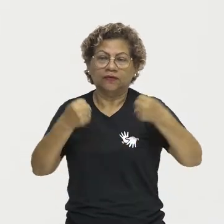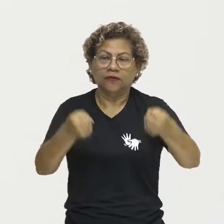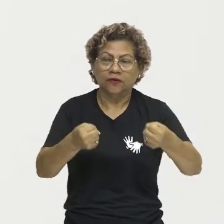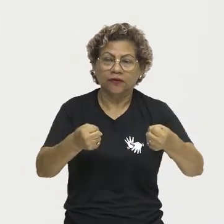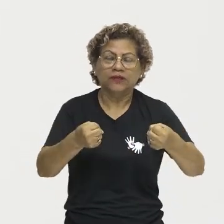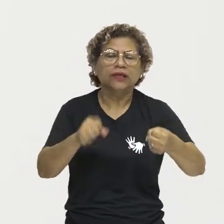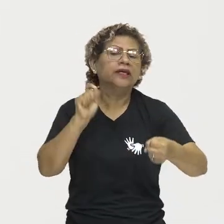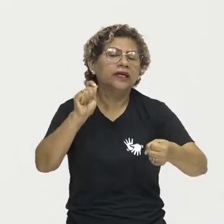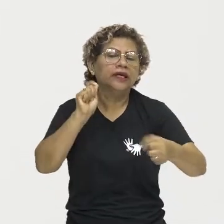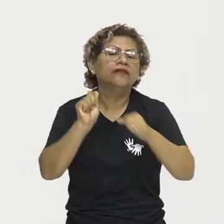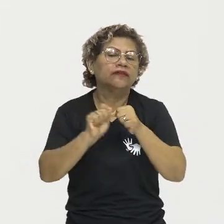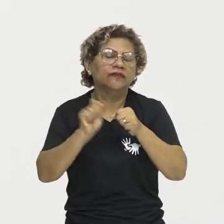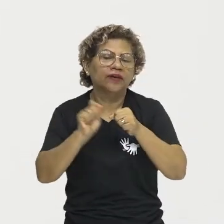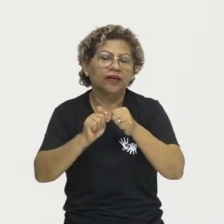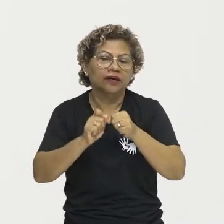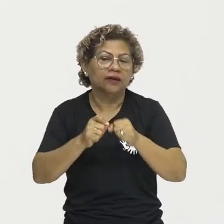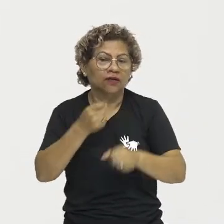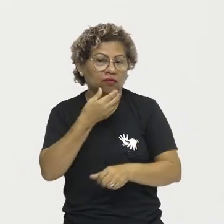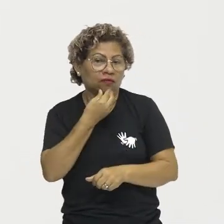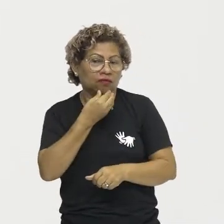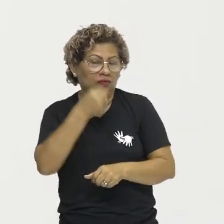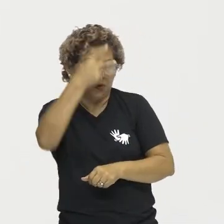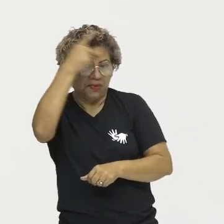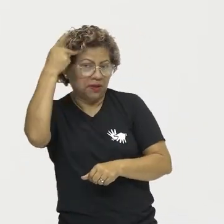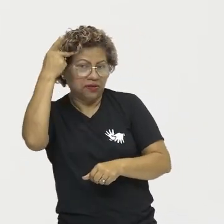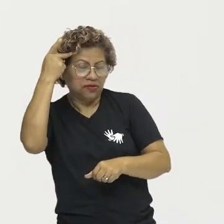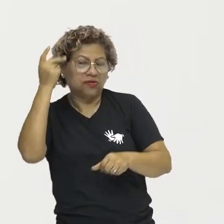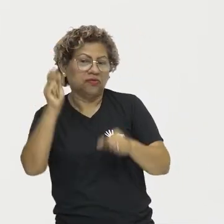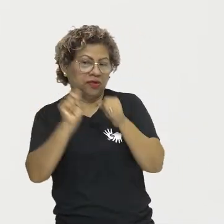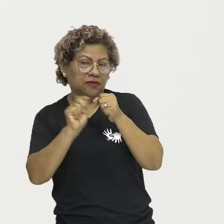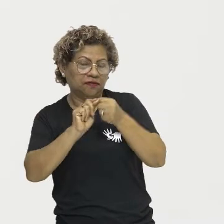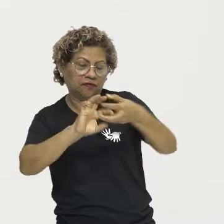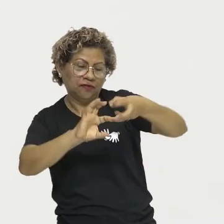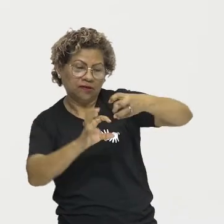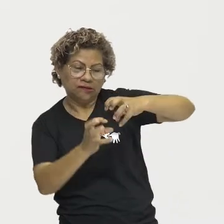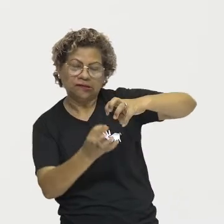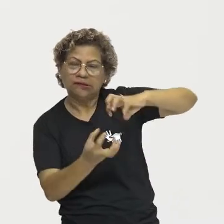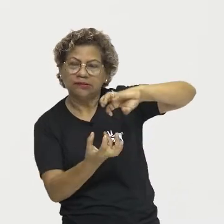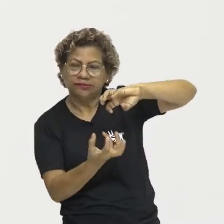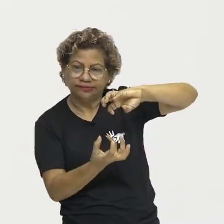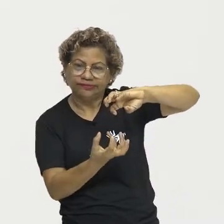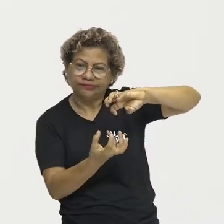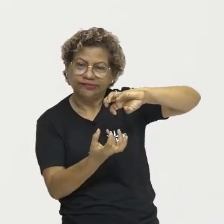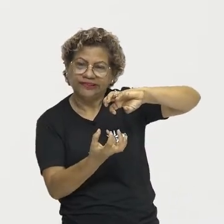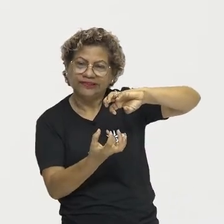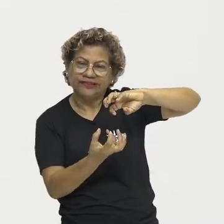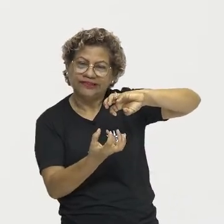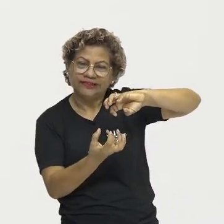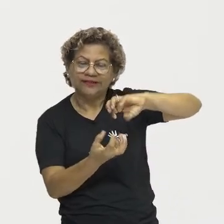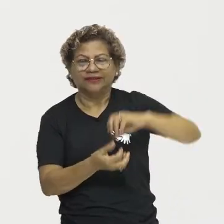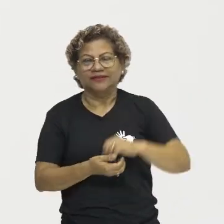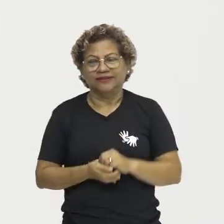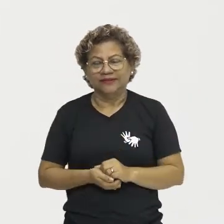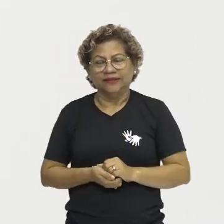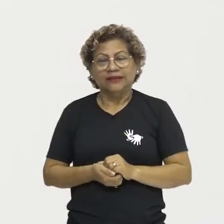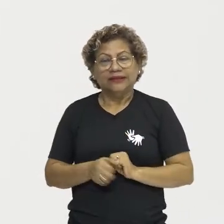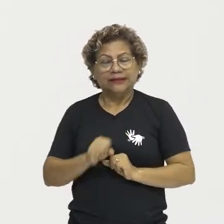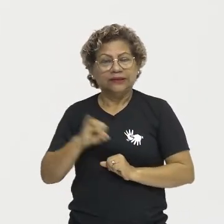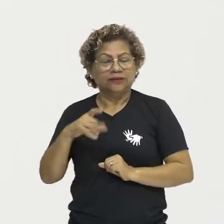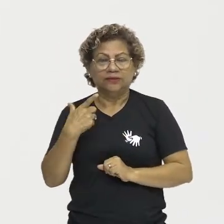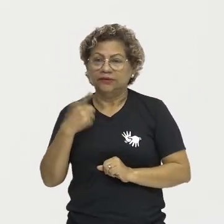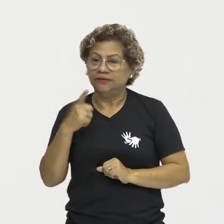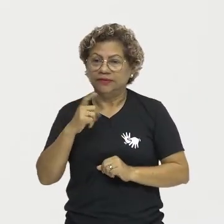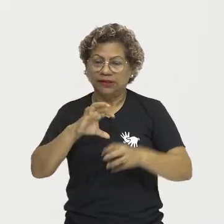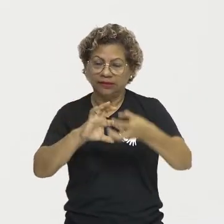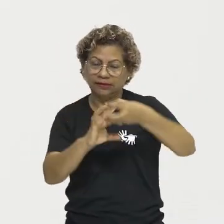suas deformações. Se não houvesse a ação da força, a lata ainda estaria da mesma forma, né? Inteira, né? Lá, sem